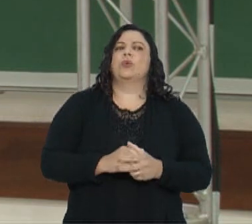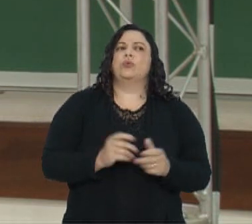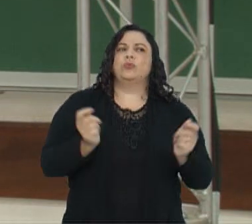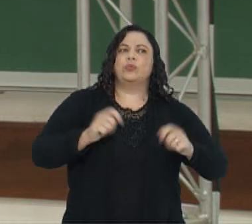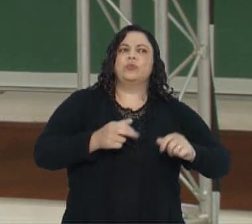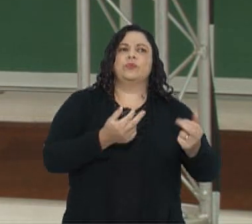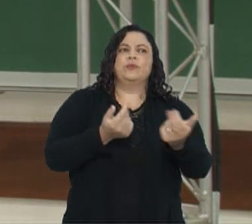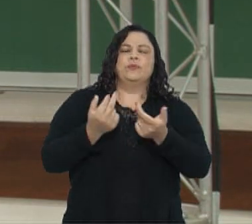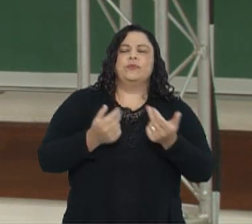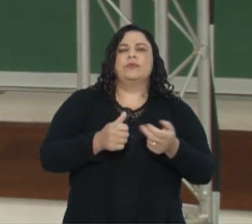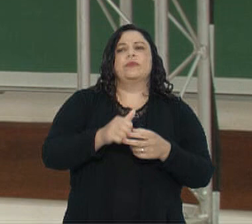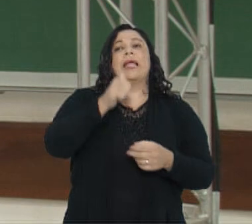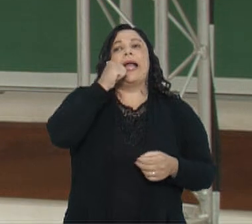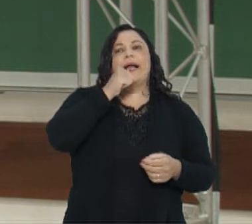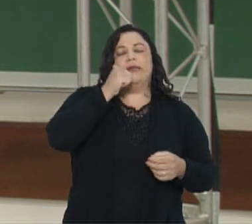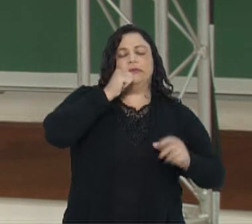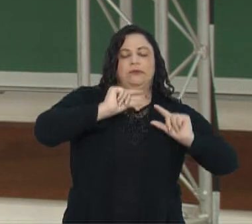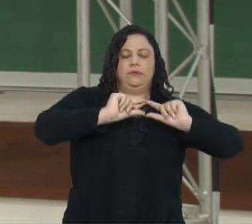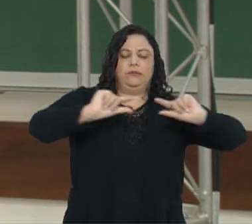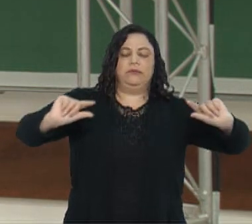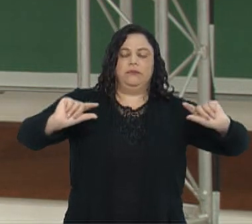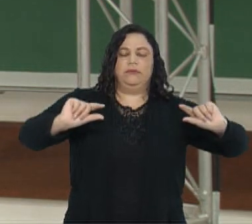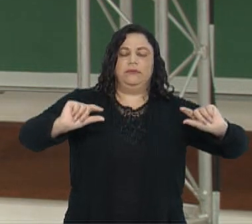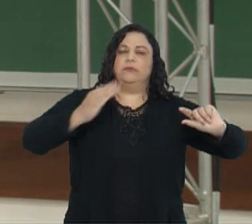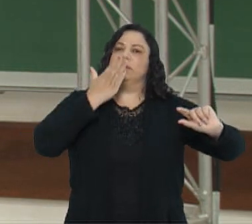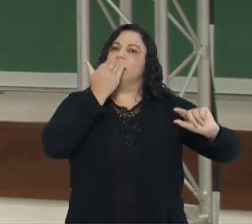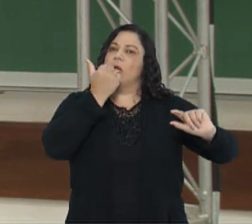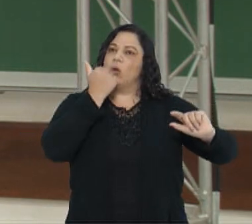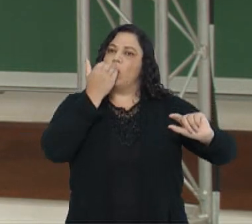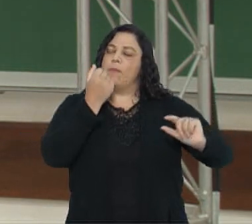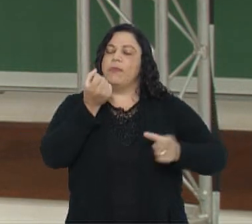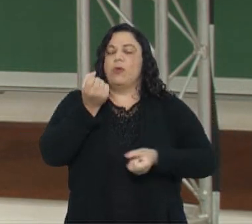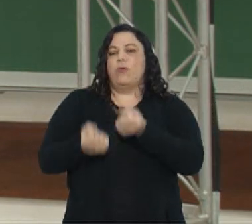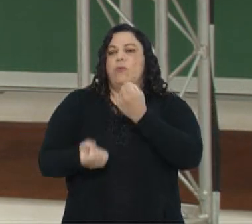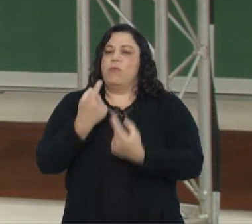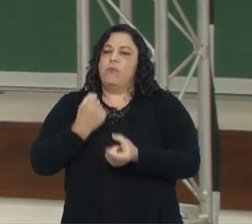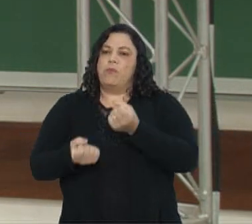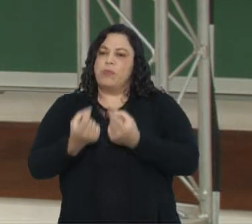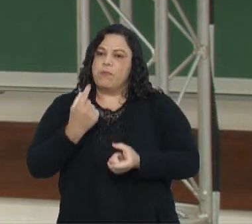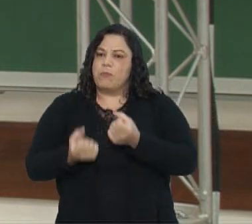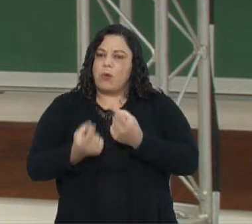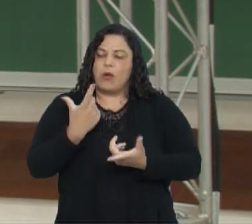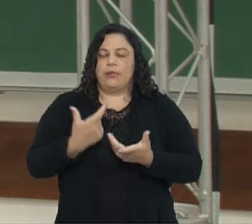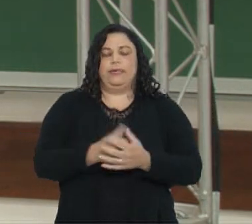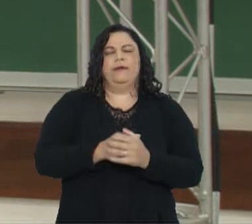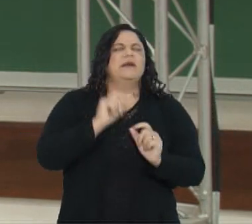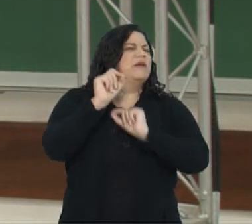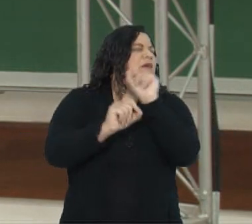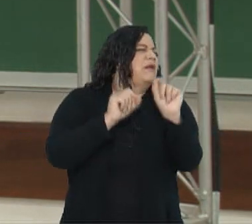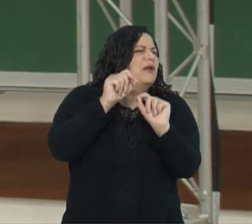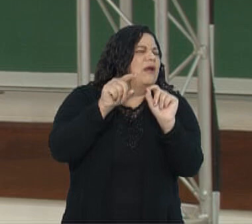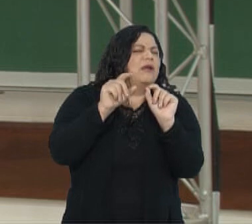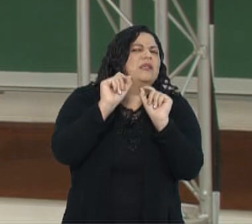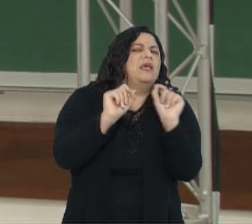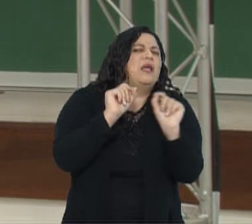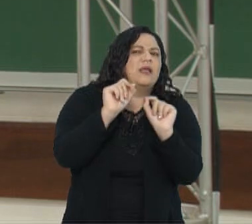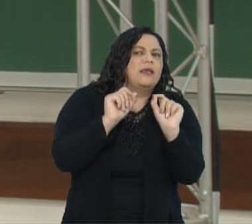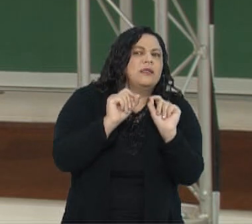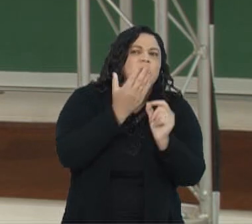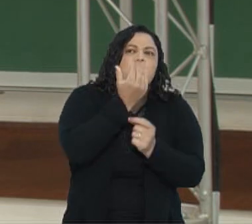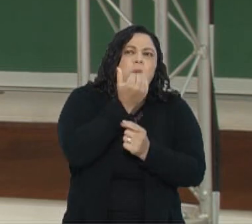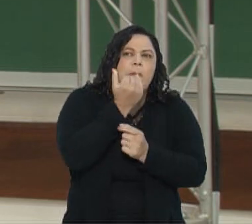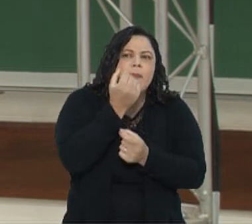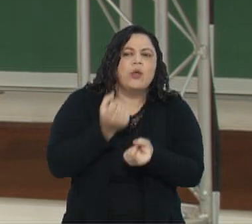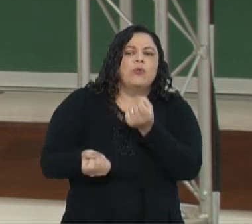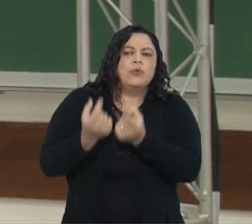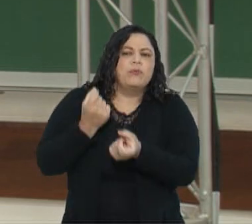ali, a menina comeu pipoca, né? Comeu pipoca, a menina, sem problema nenhum. Eu consigo entender,